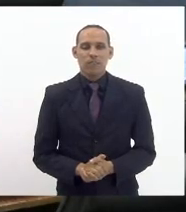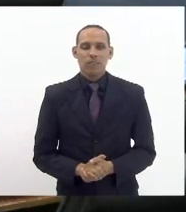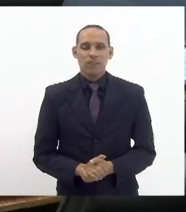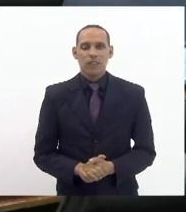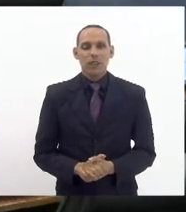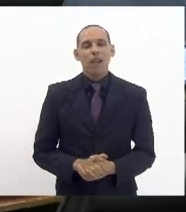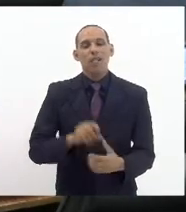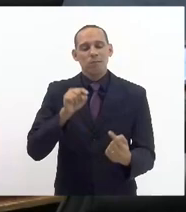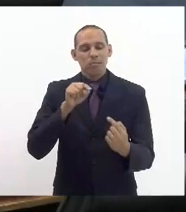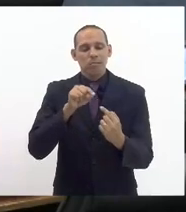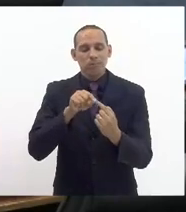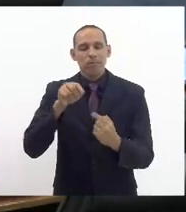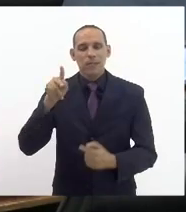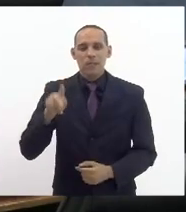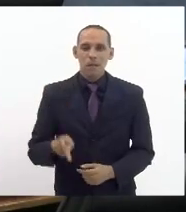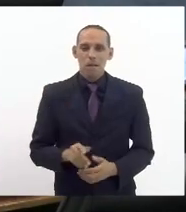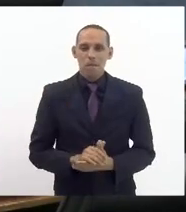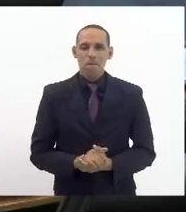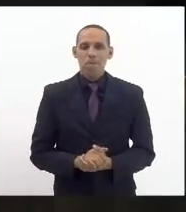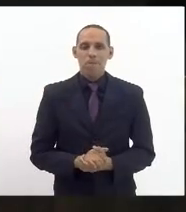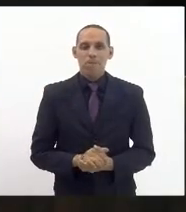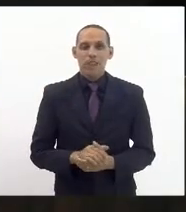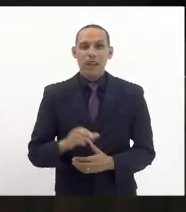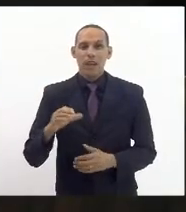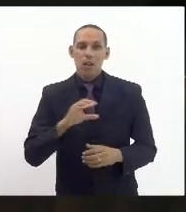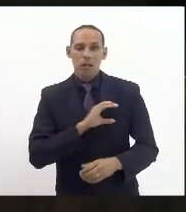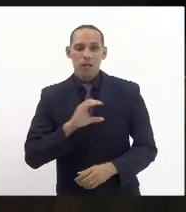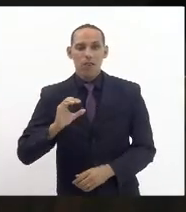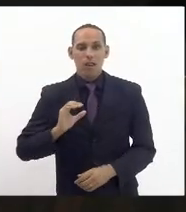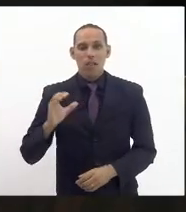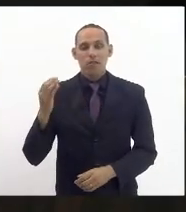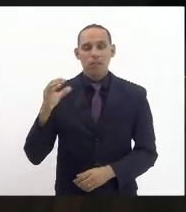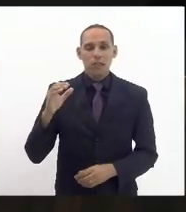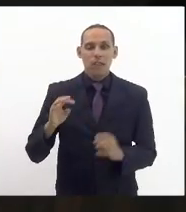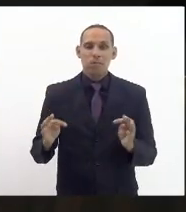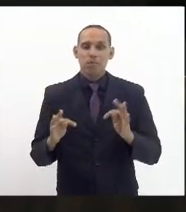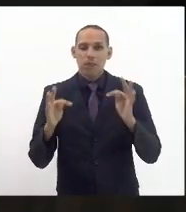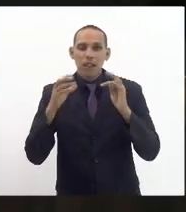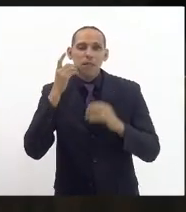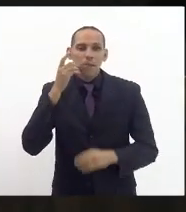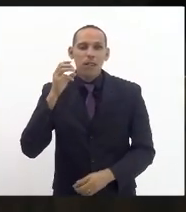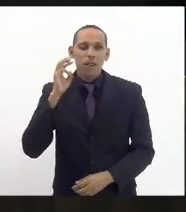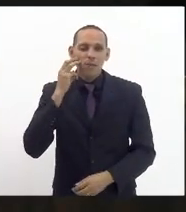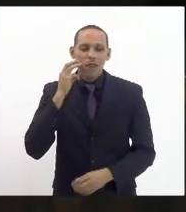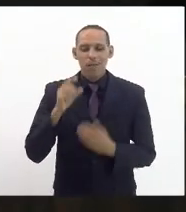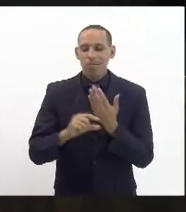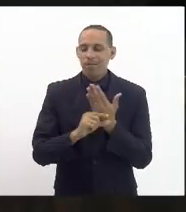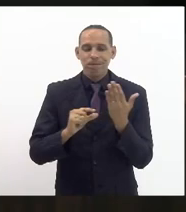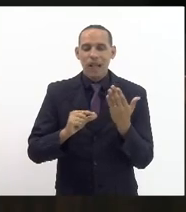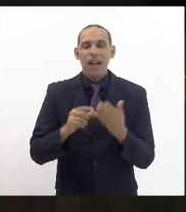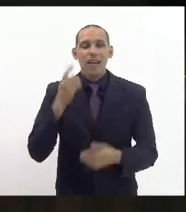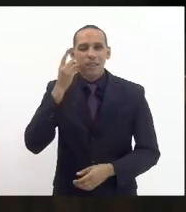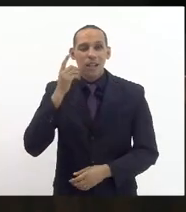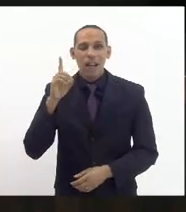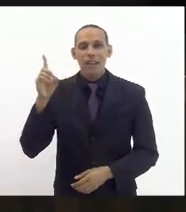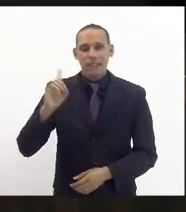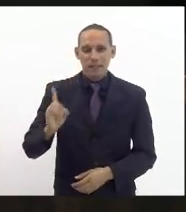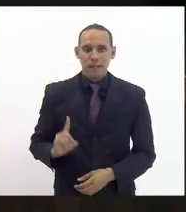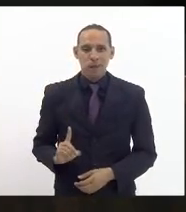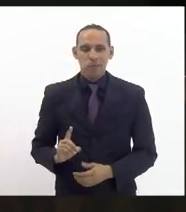Parecer favorável, senhor presidente. Pela Comissão de Ciência e Tecnologia, deputado Valdec Carneiro é autor. Deputada Dani